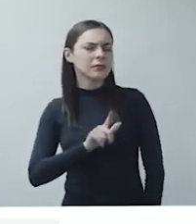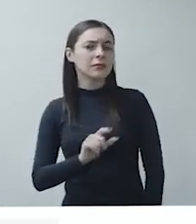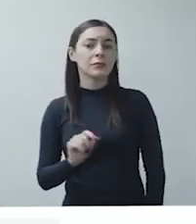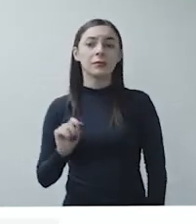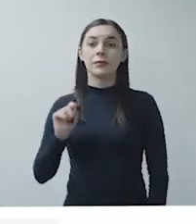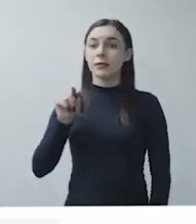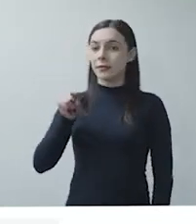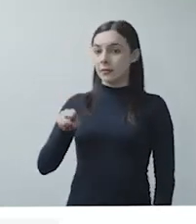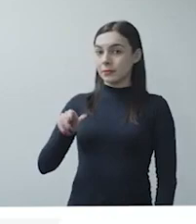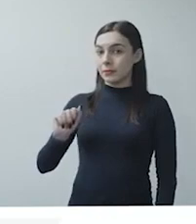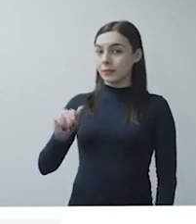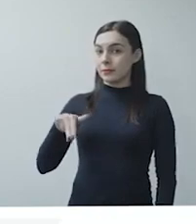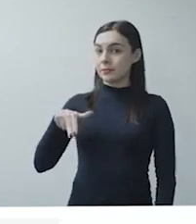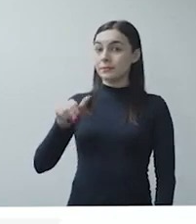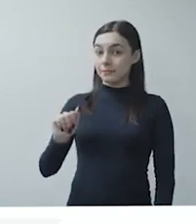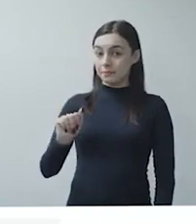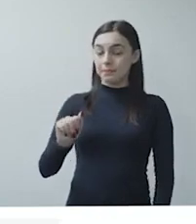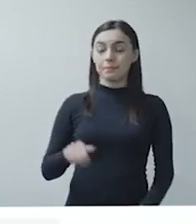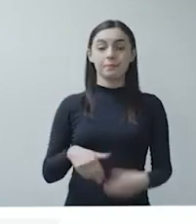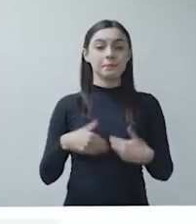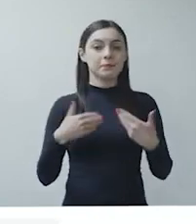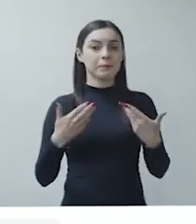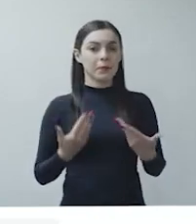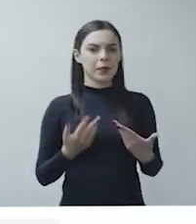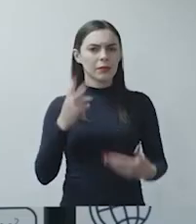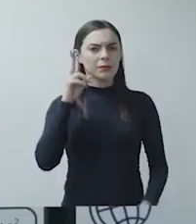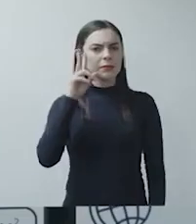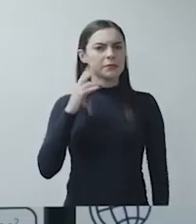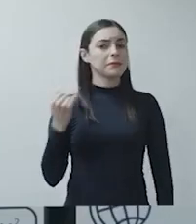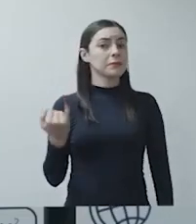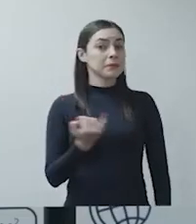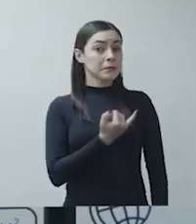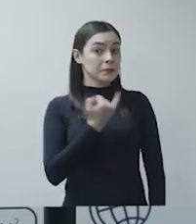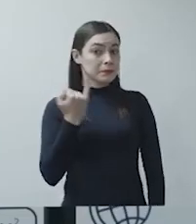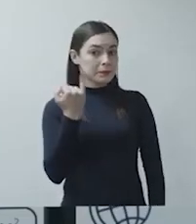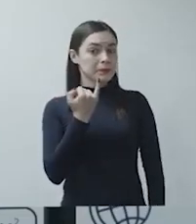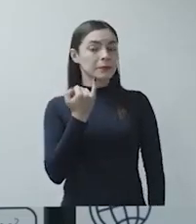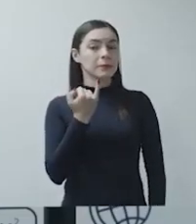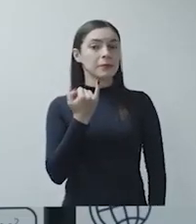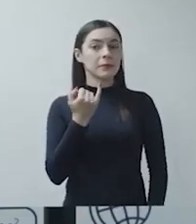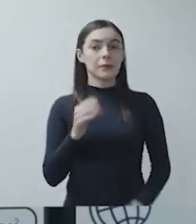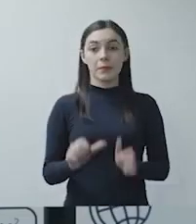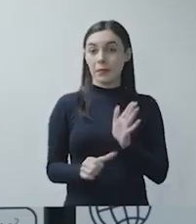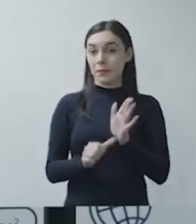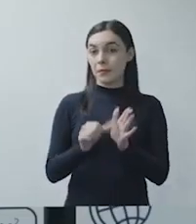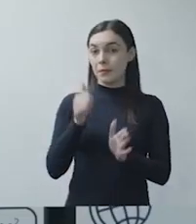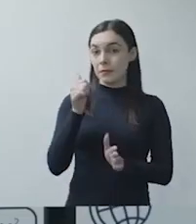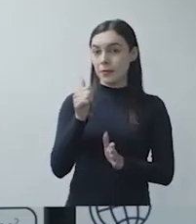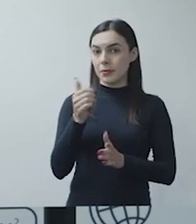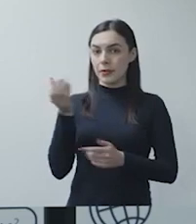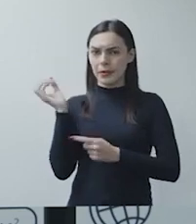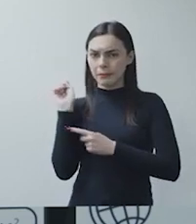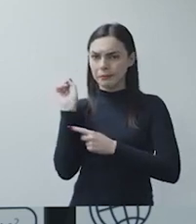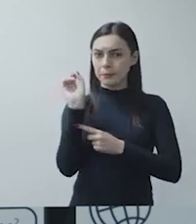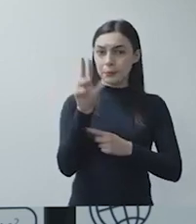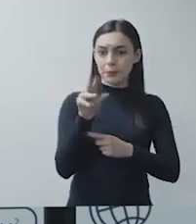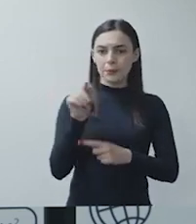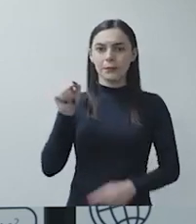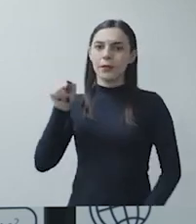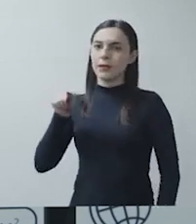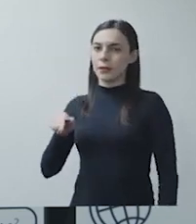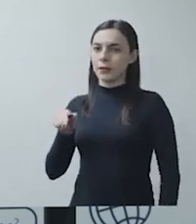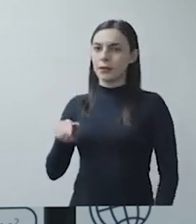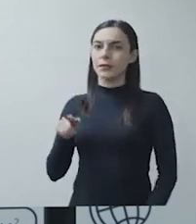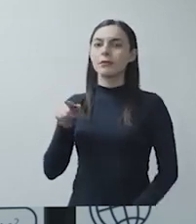a Ana. Então, vamos lembrar. A primeira pessoa que jogou foi a Ana.